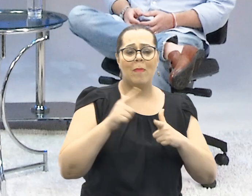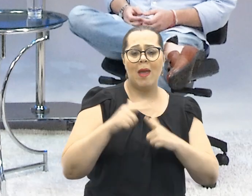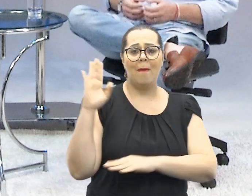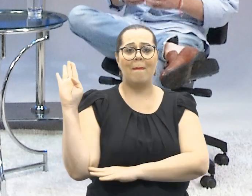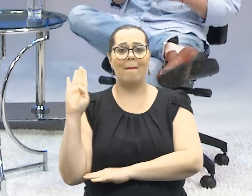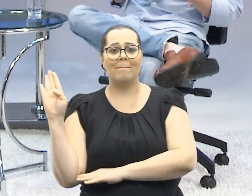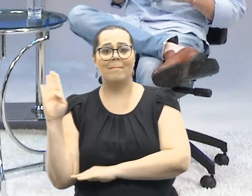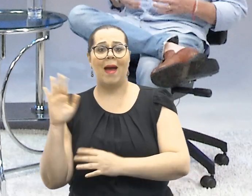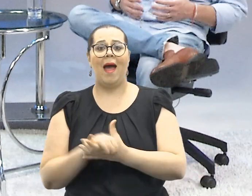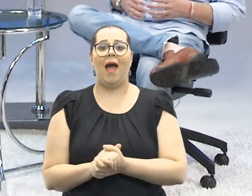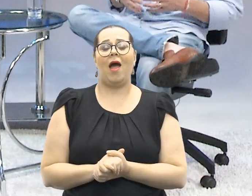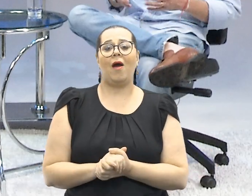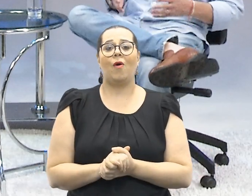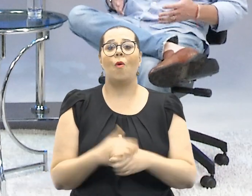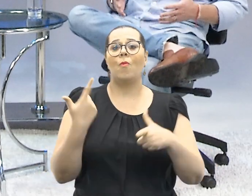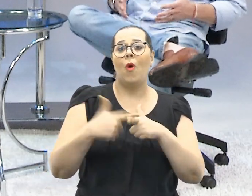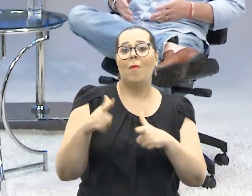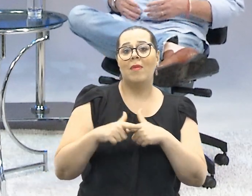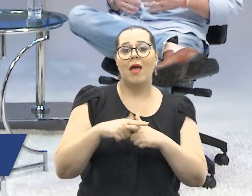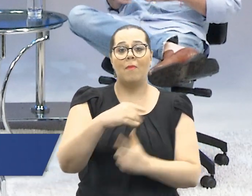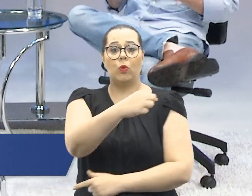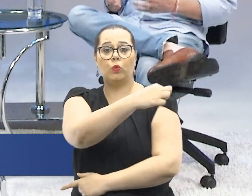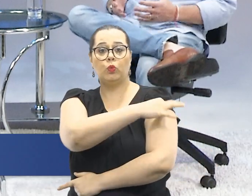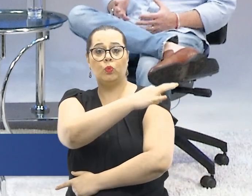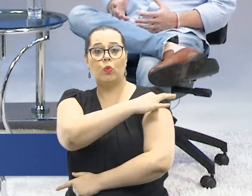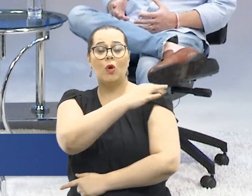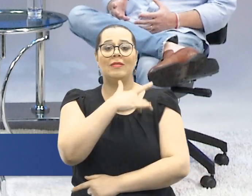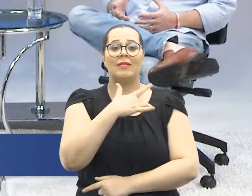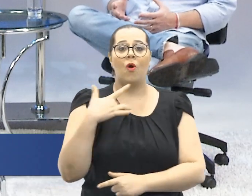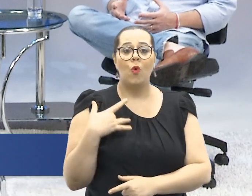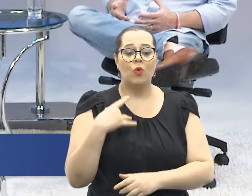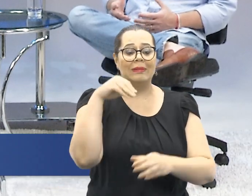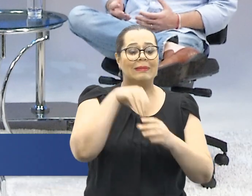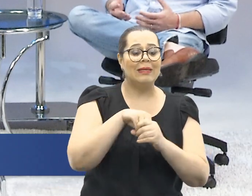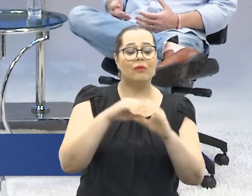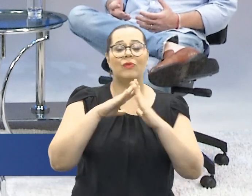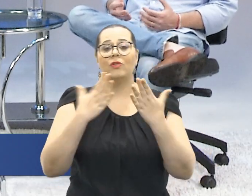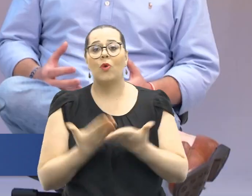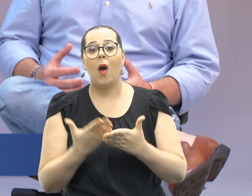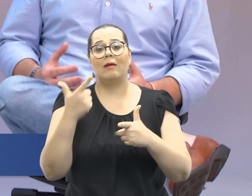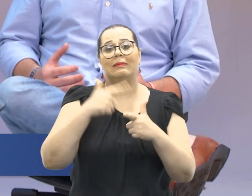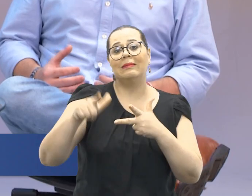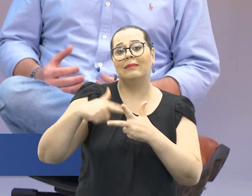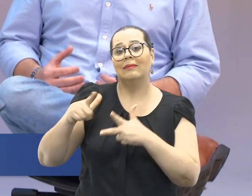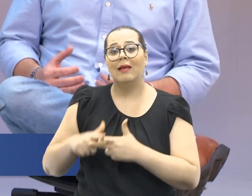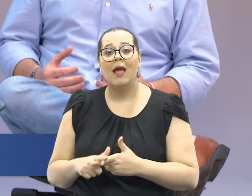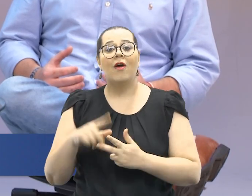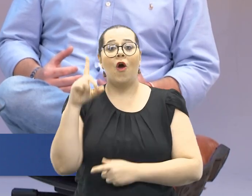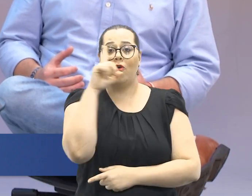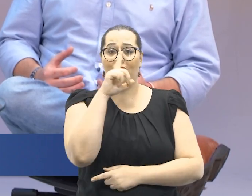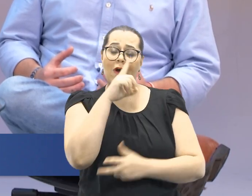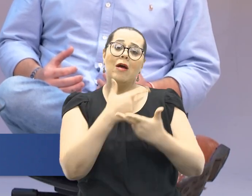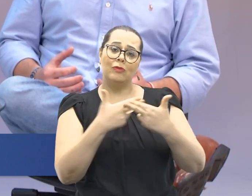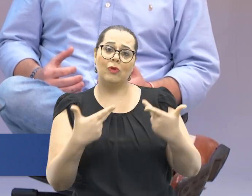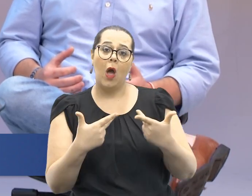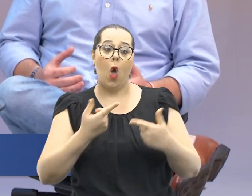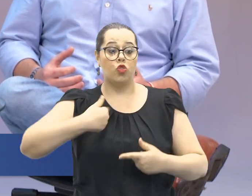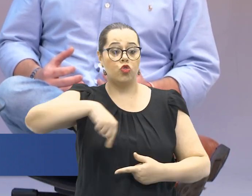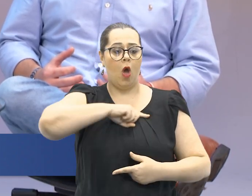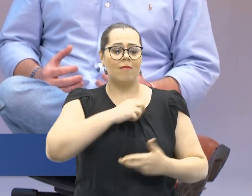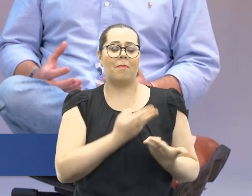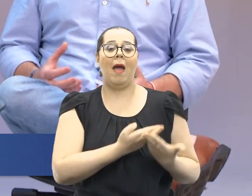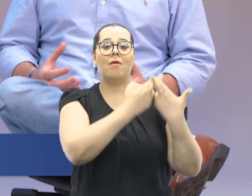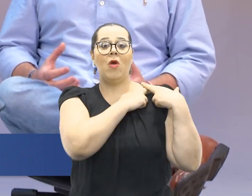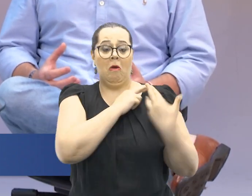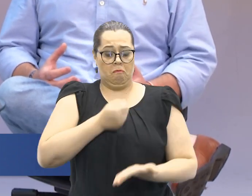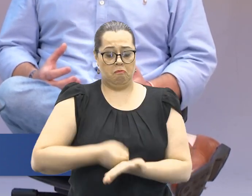problema dentro das unidades de saúde, dentro das escolas. Então, nós temos a obrigação de entregar para a sociedade esse bom